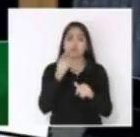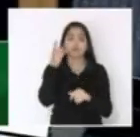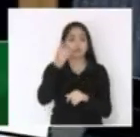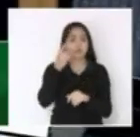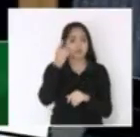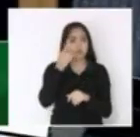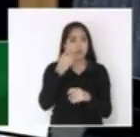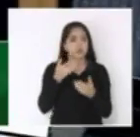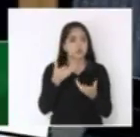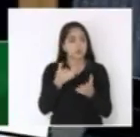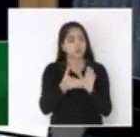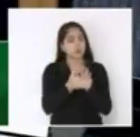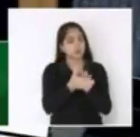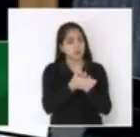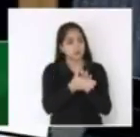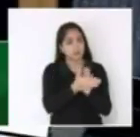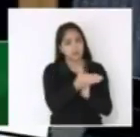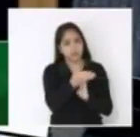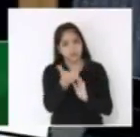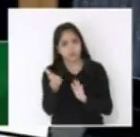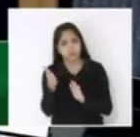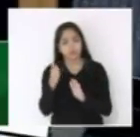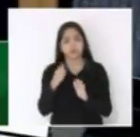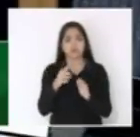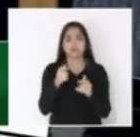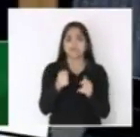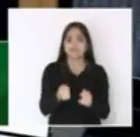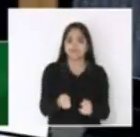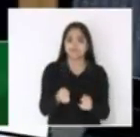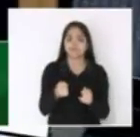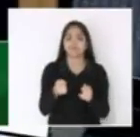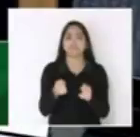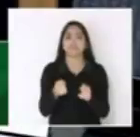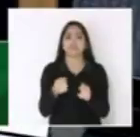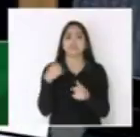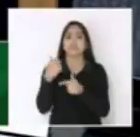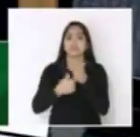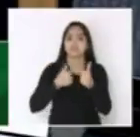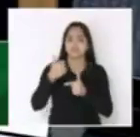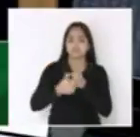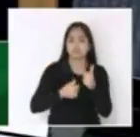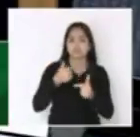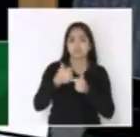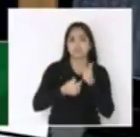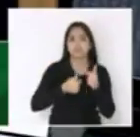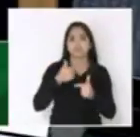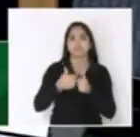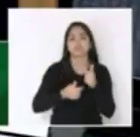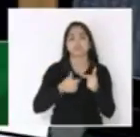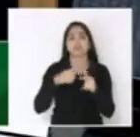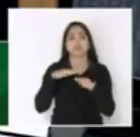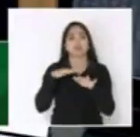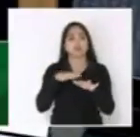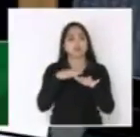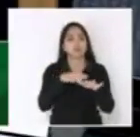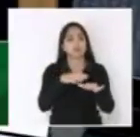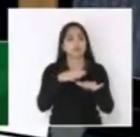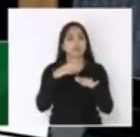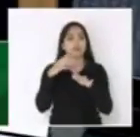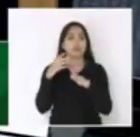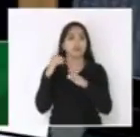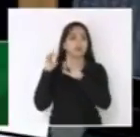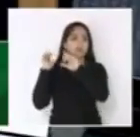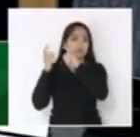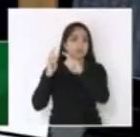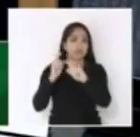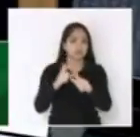era parabenizar vocês, continue firme, sempre com esse trabalho, o movimento tradicionalista precisa